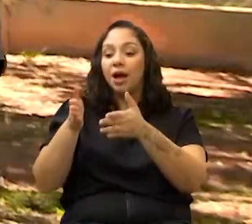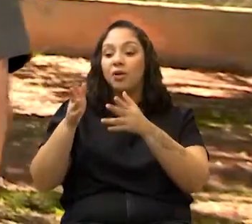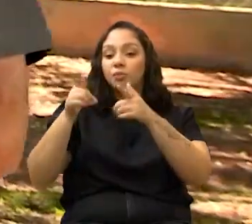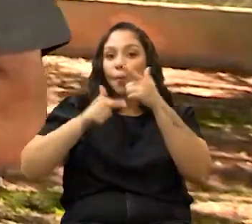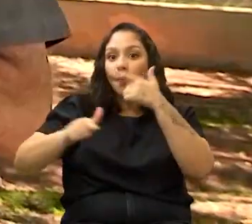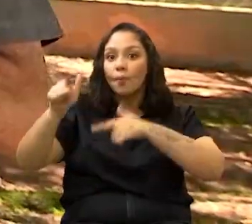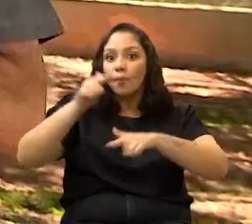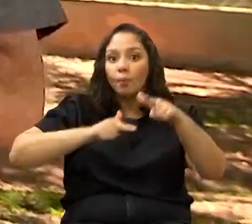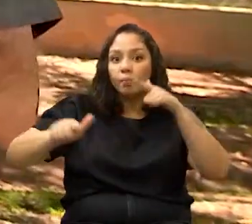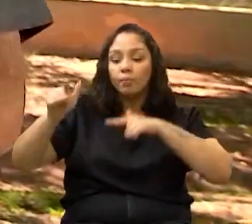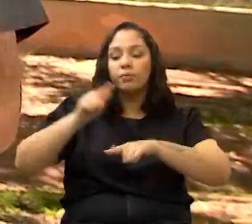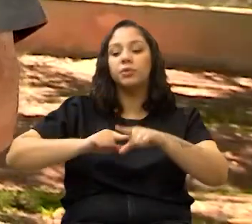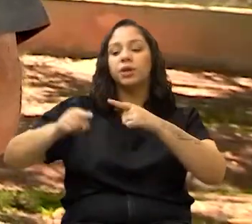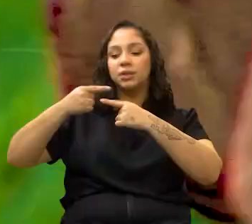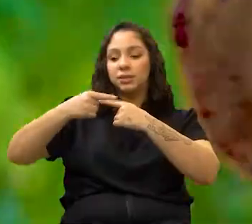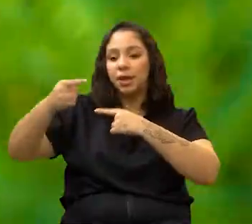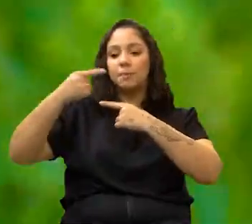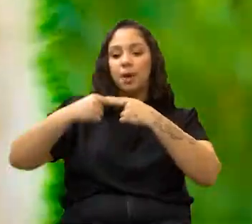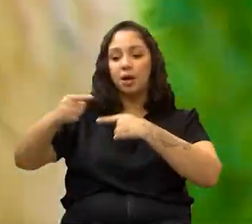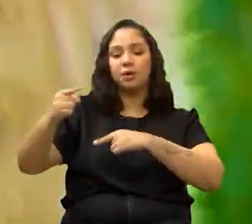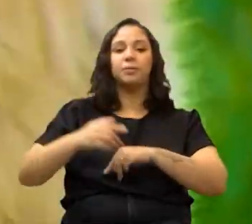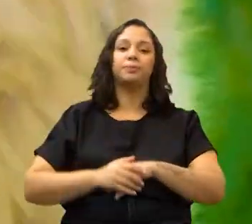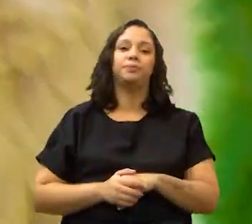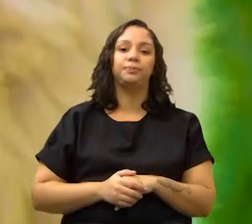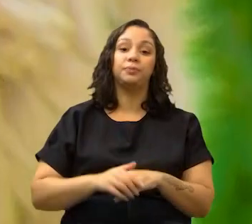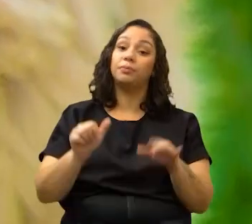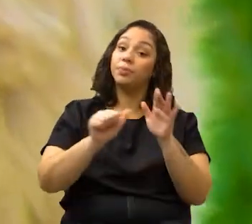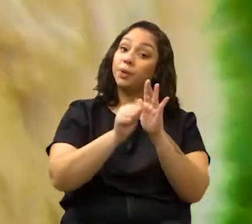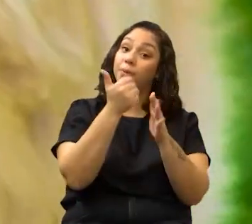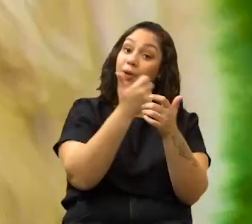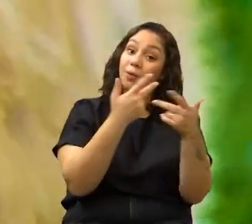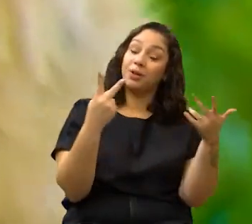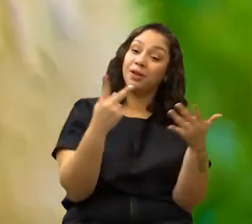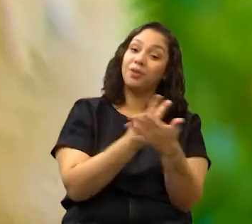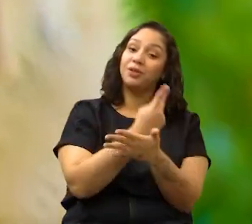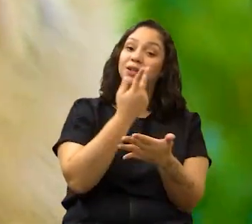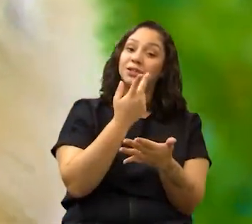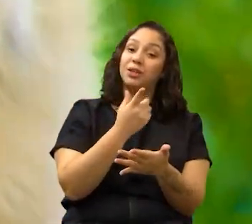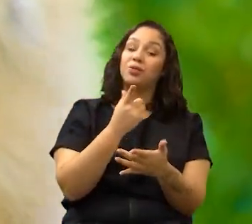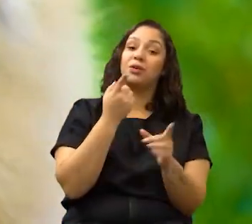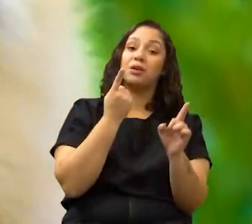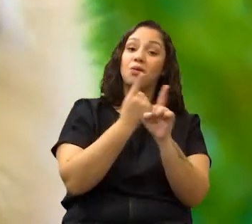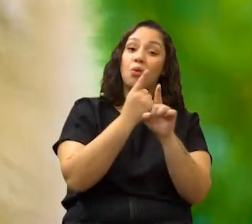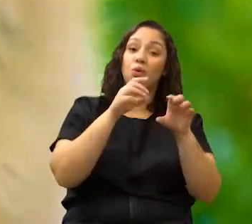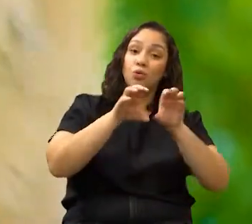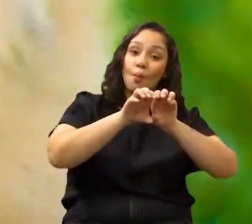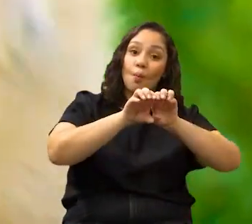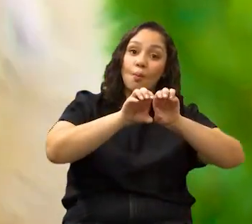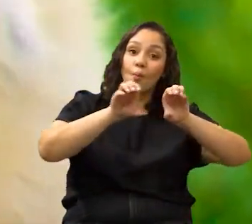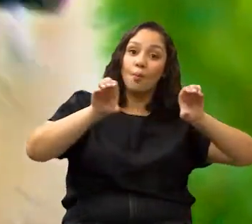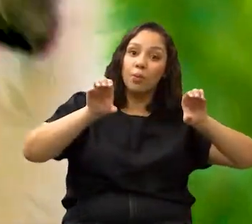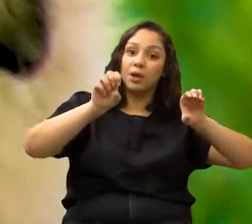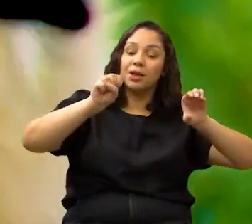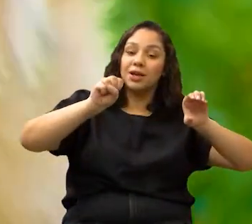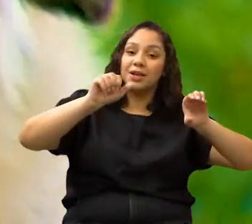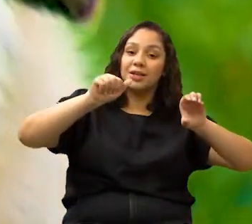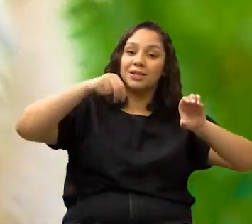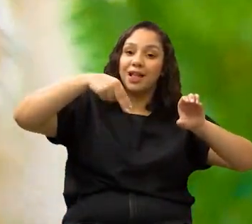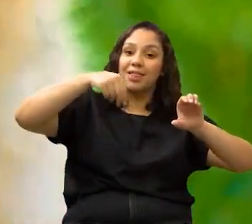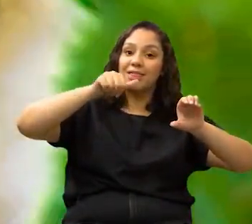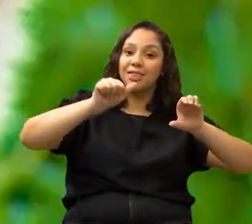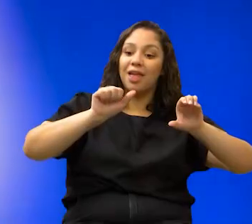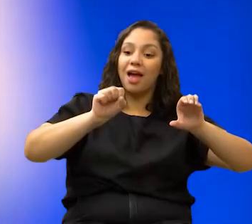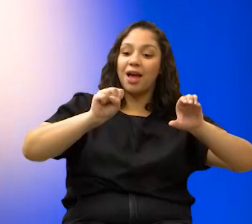limpeza pesada aqui toda semana. O primeiro caso foi de uma cachorrinha encontrada na tubulação da Sanasa, no